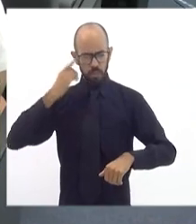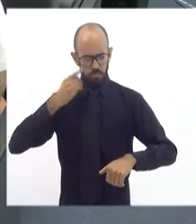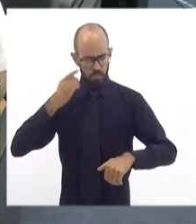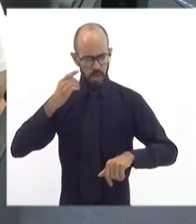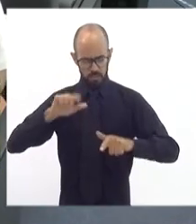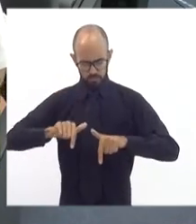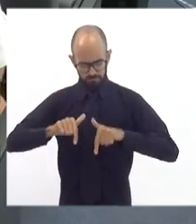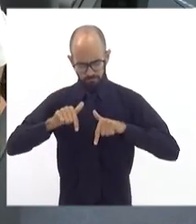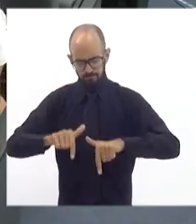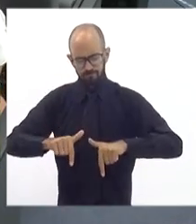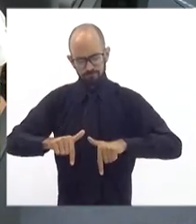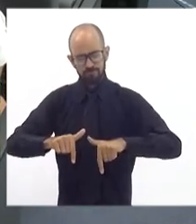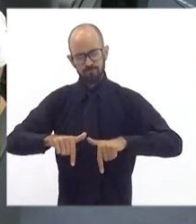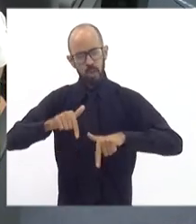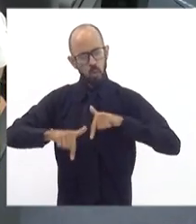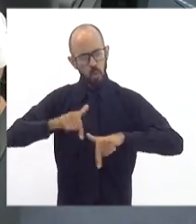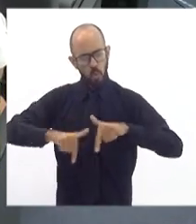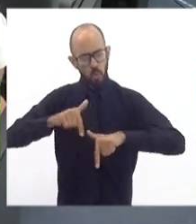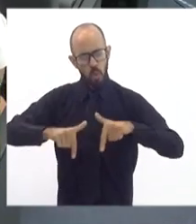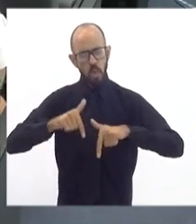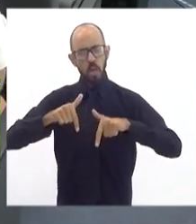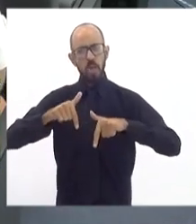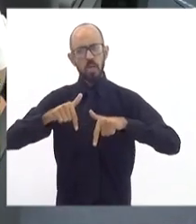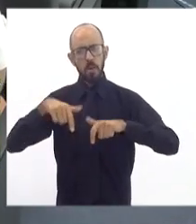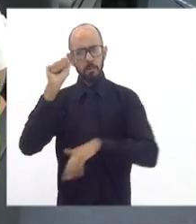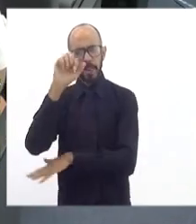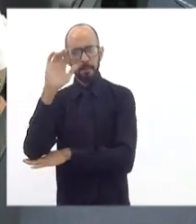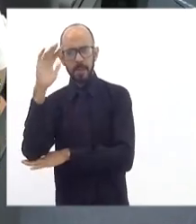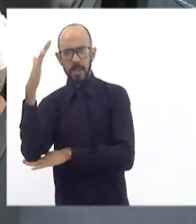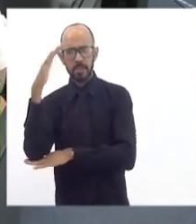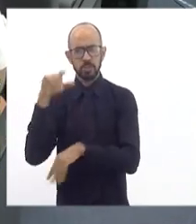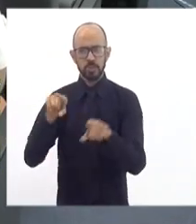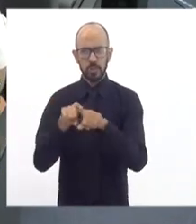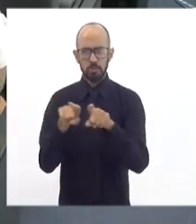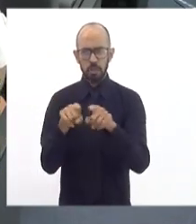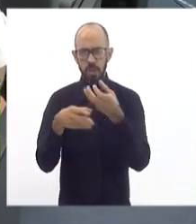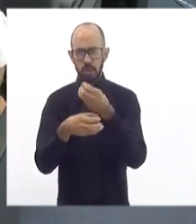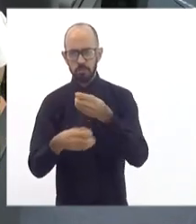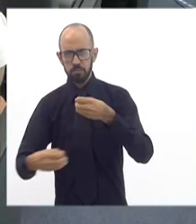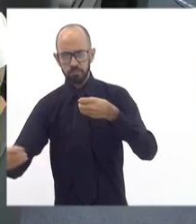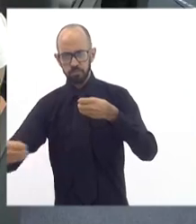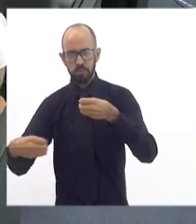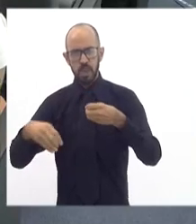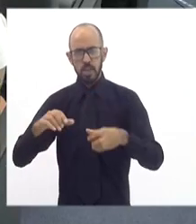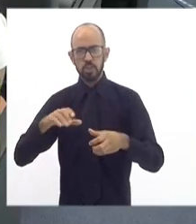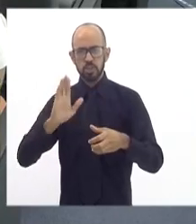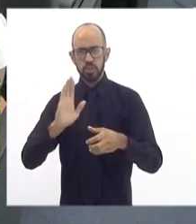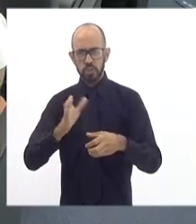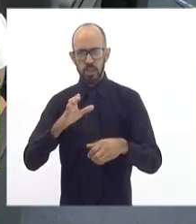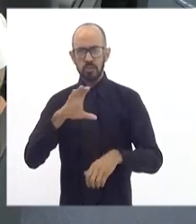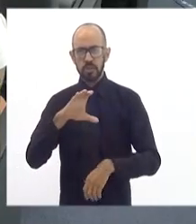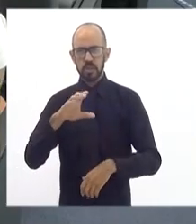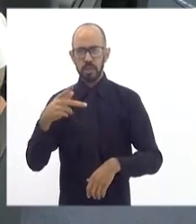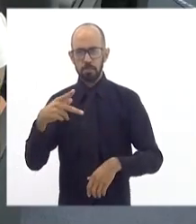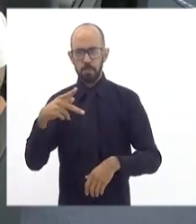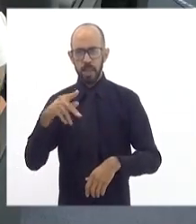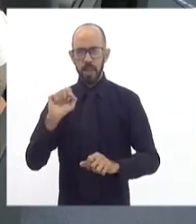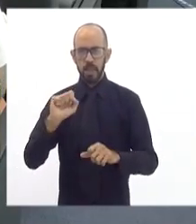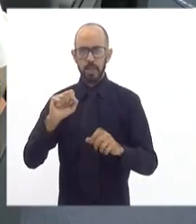área de não só meio ambiente saneamento ambiental tivemos ontem junto lá na CP da SuperVia